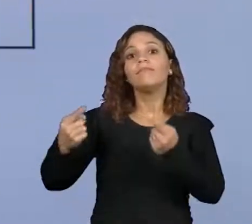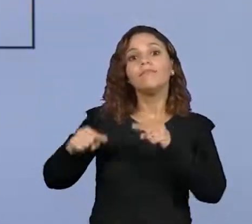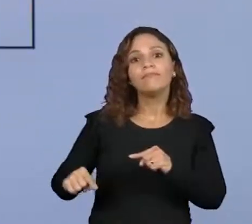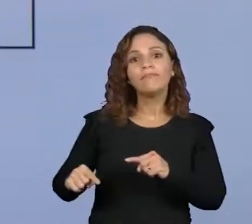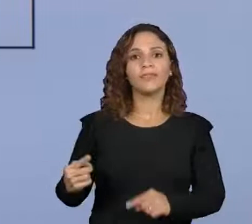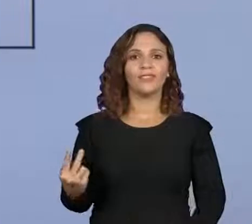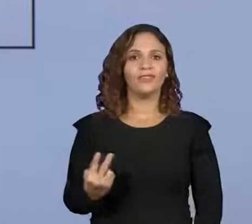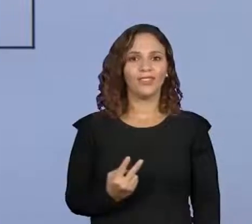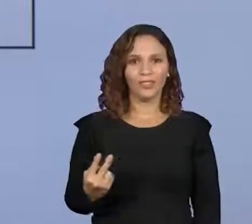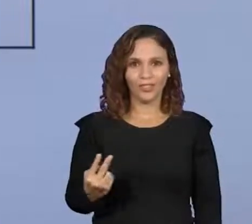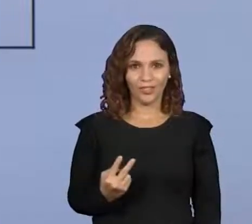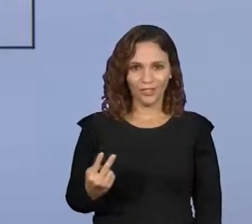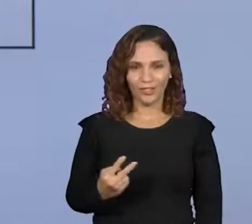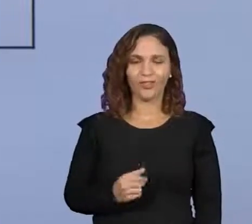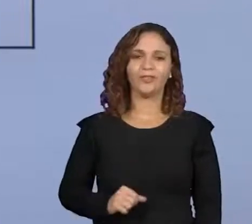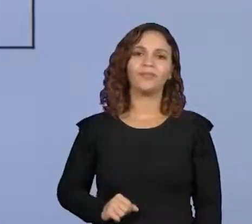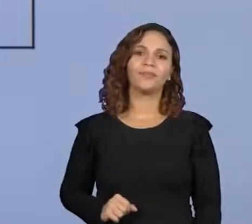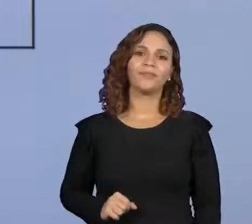22,